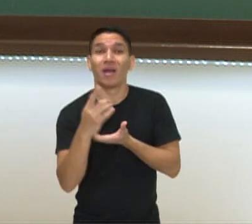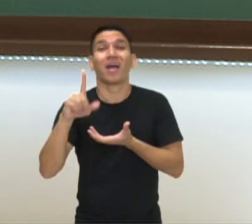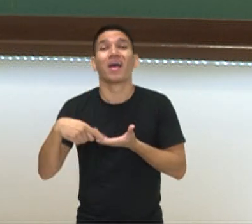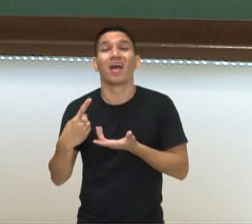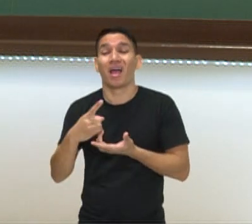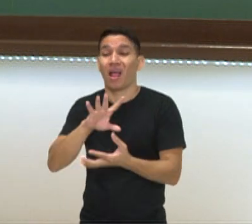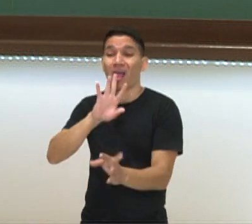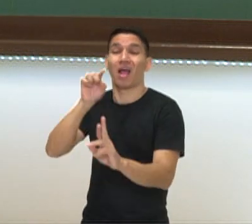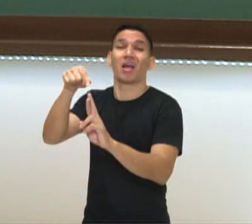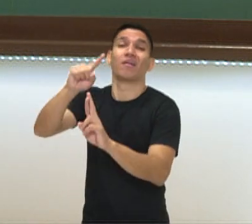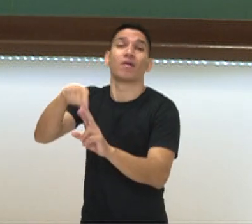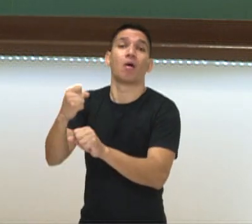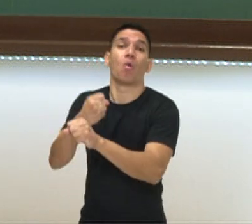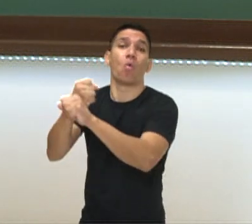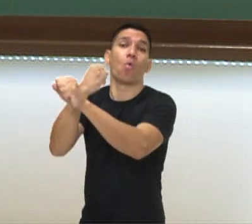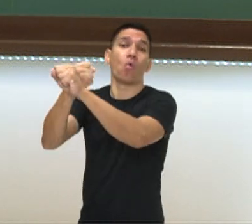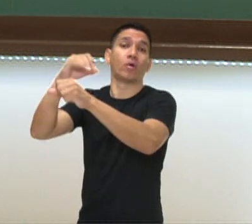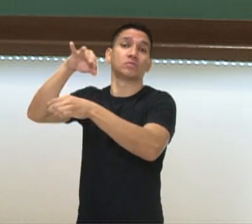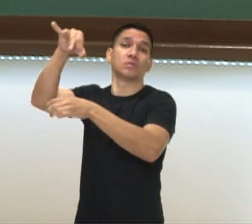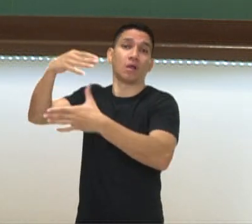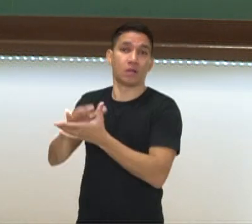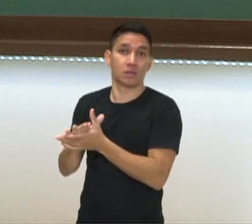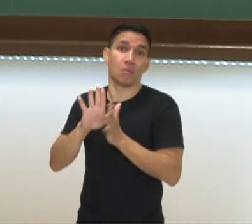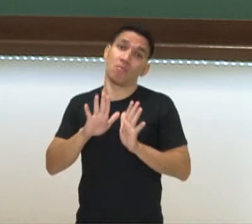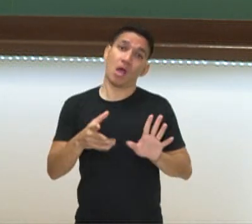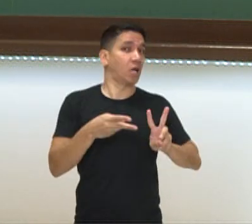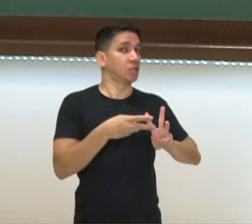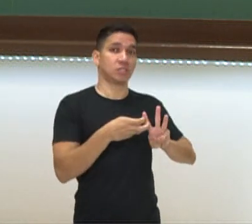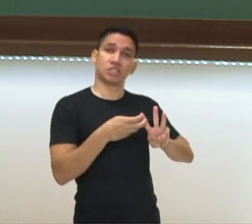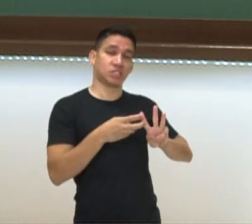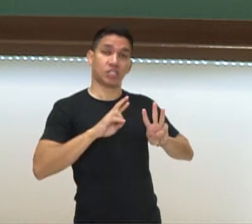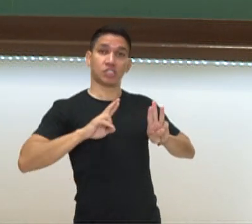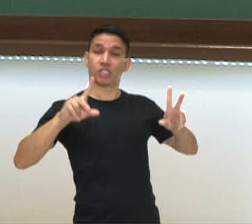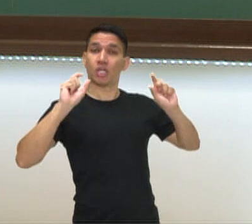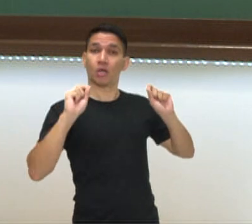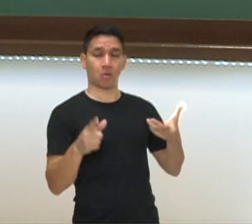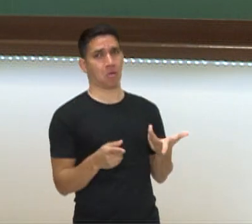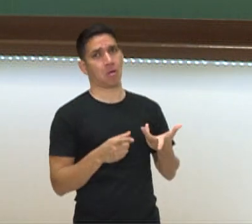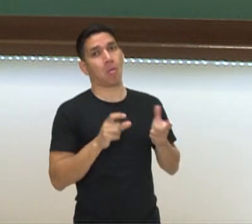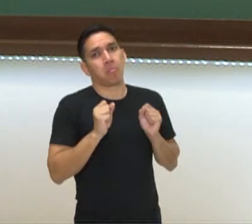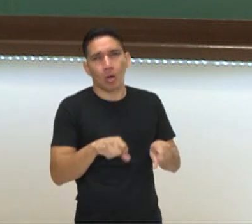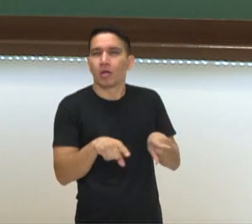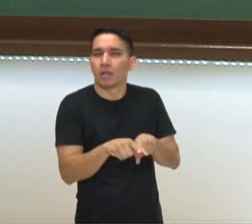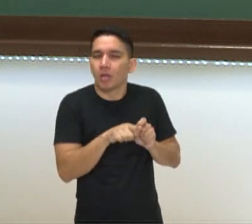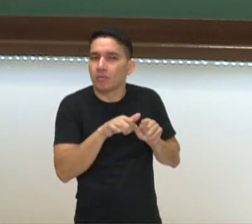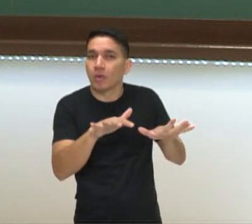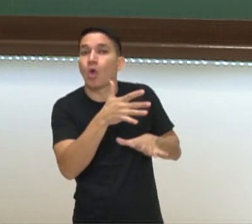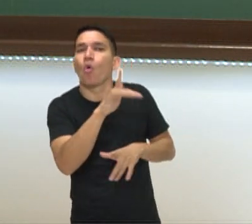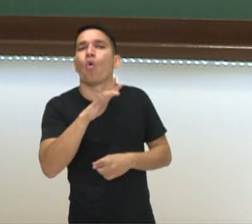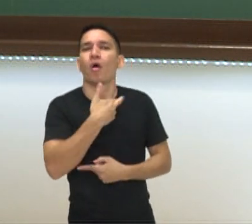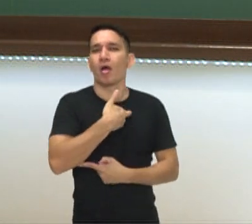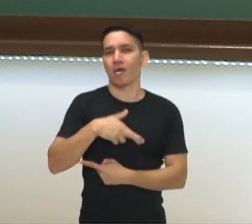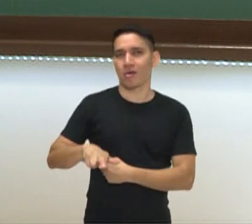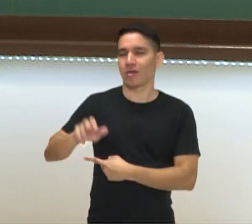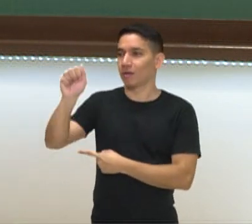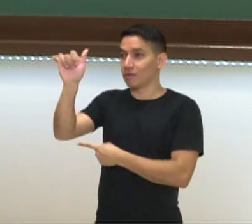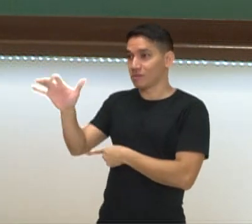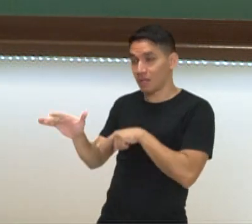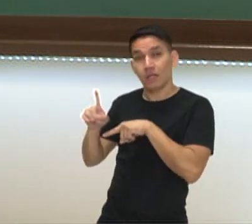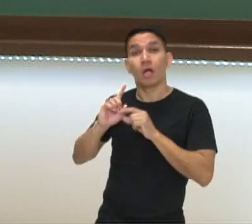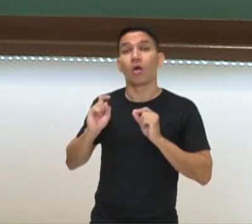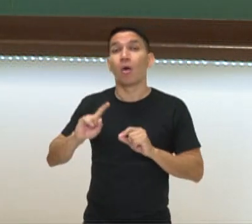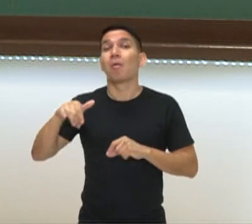construções que fazem parte dos lugares sagrados. Para os povos indígenas, e também poderíamos estender para as religiões de matriz africana,